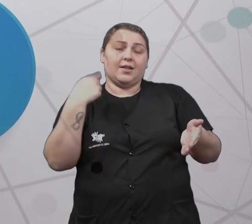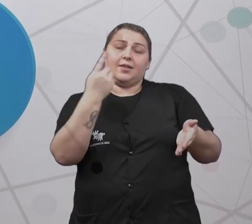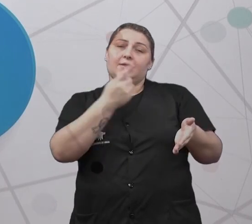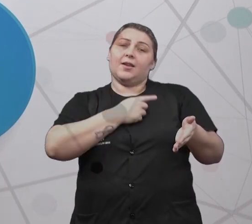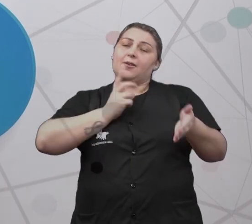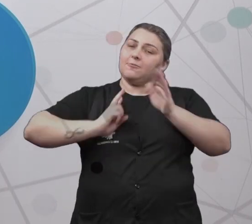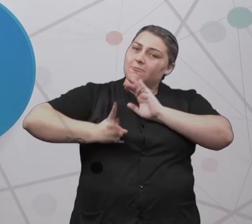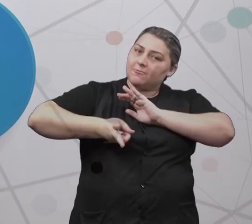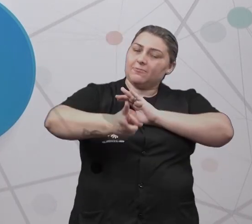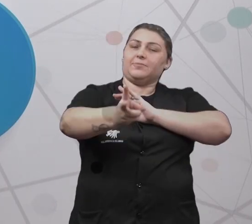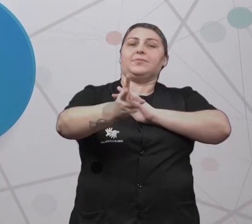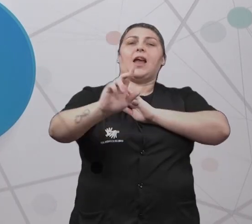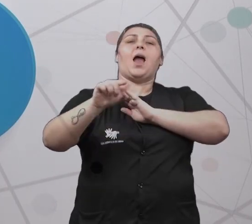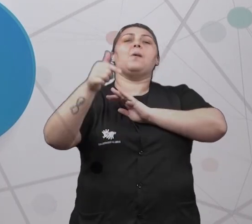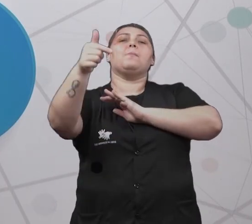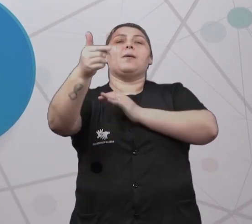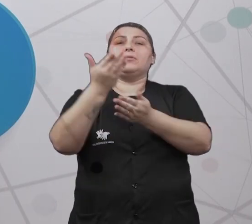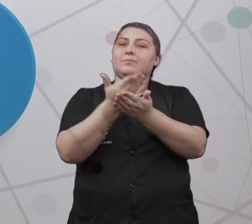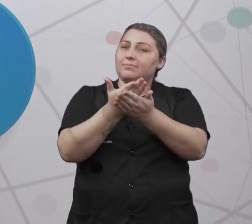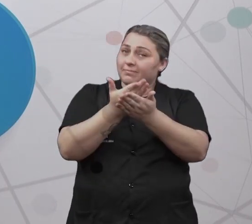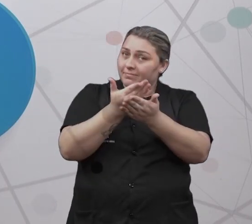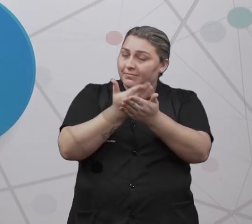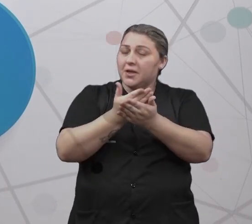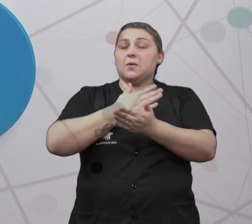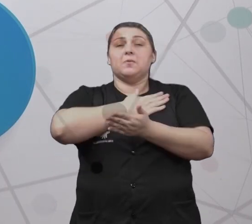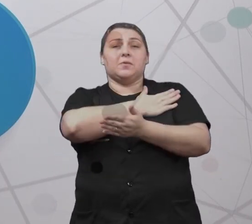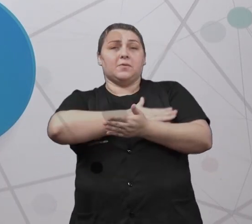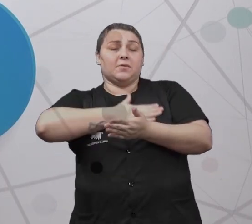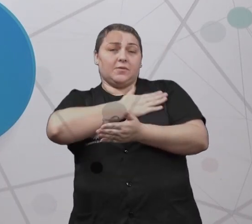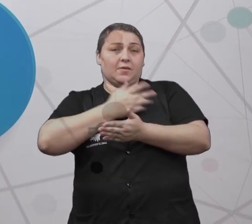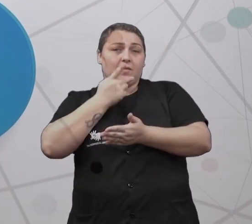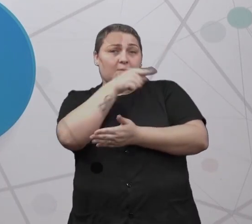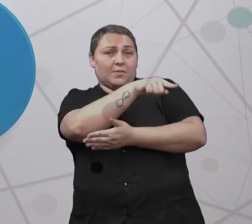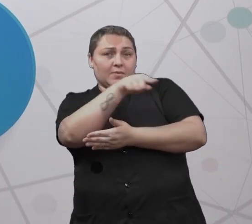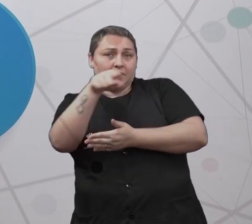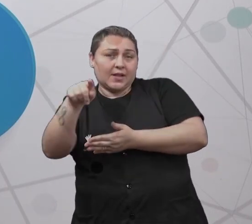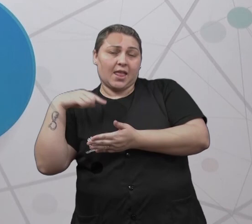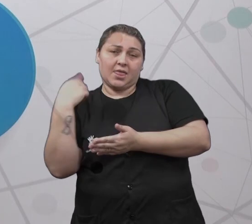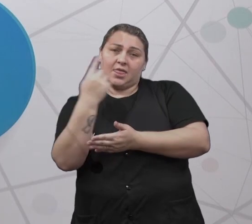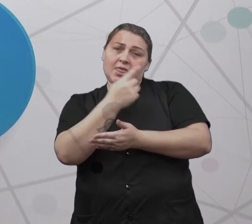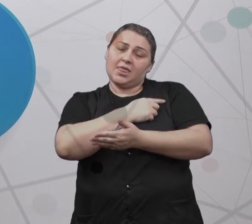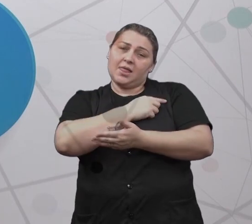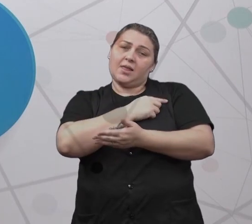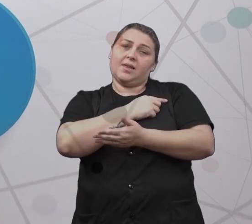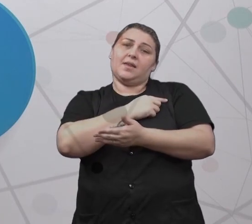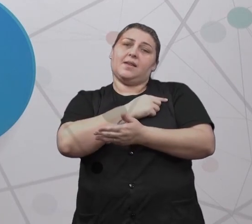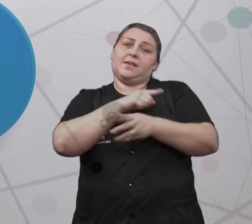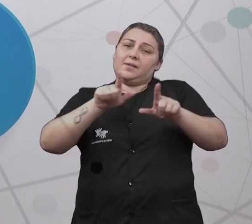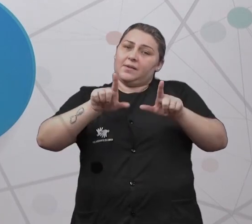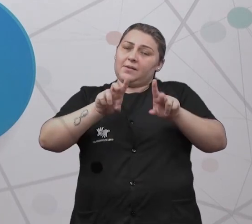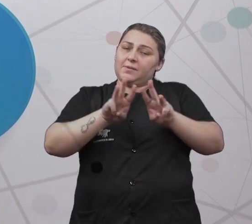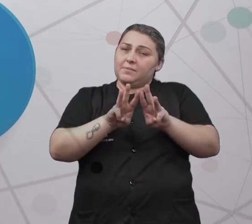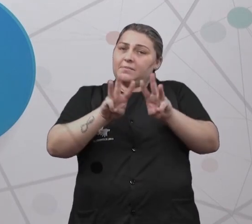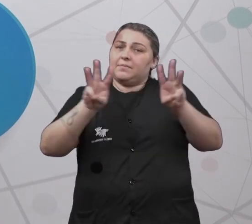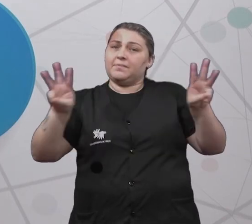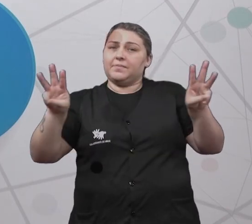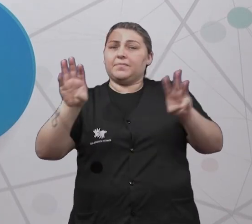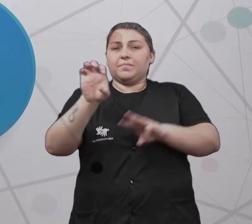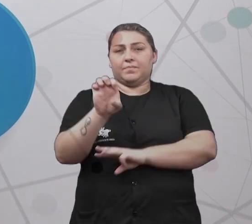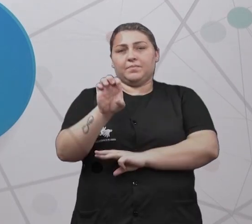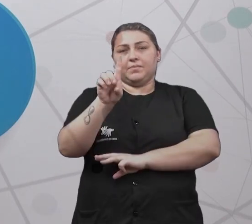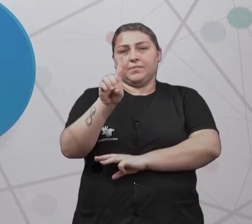vamos dar continuidade em uma outra aula. E eu gostaria de falar para você sobre a nossa plataforma. Nós temos a